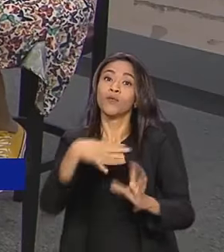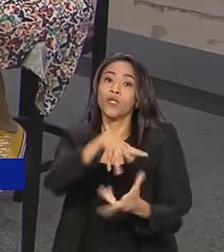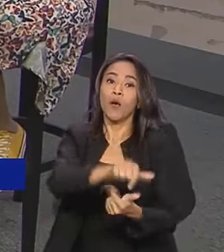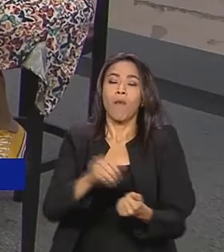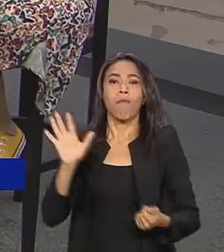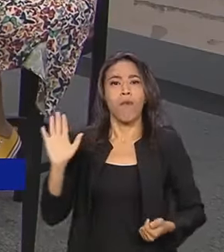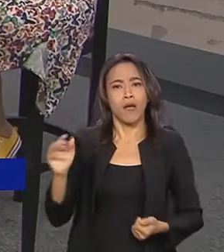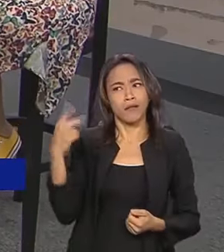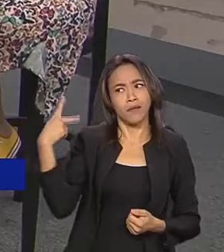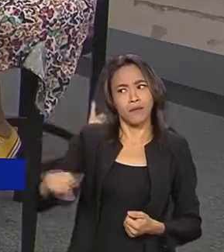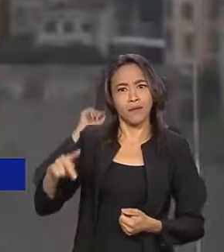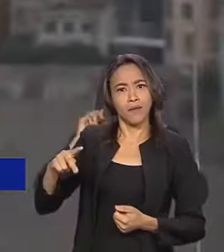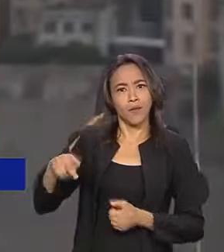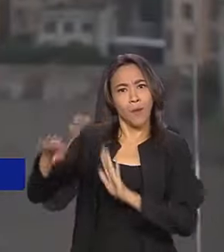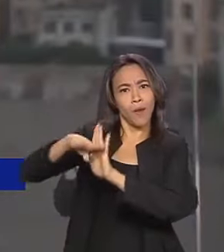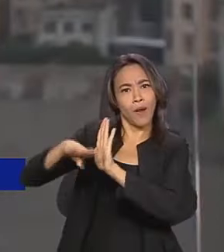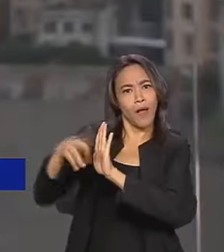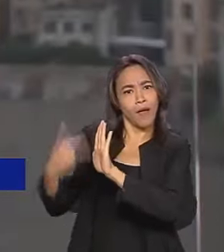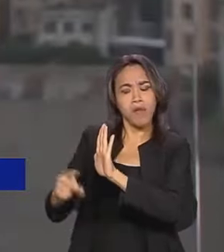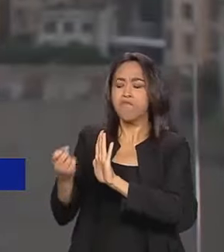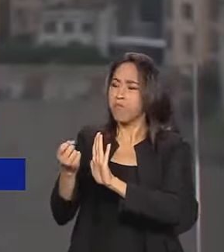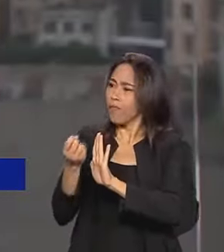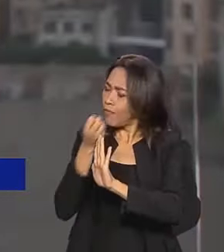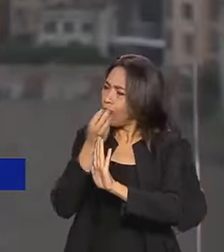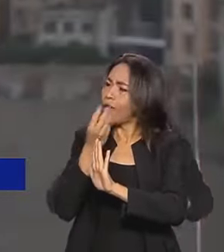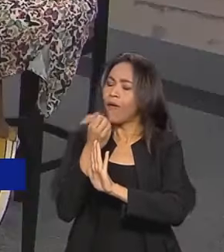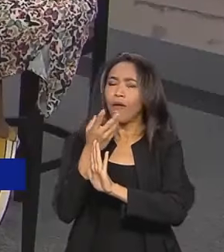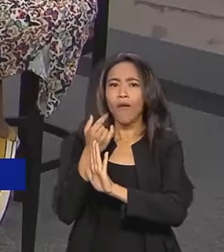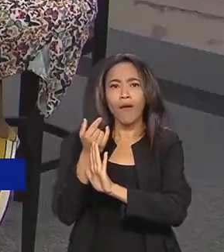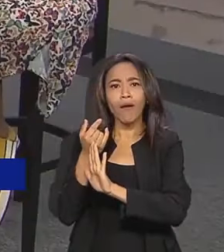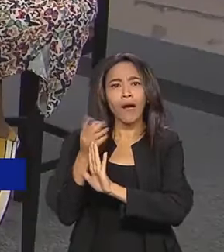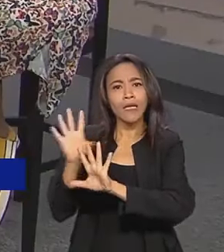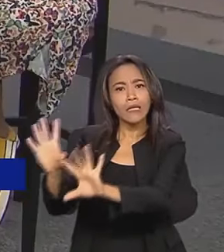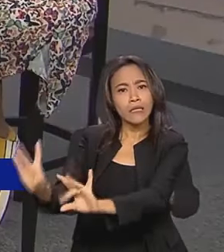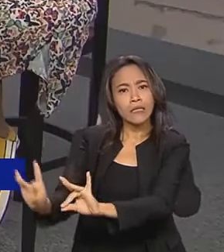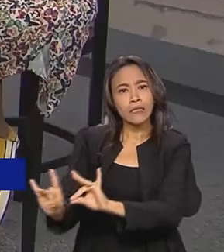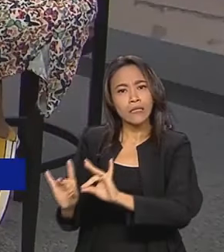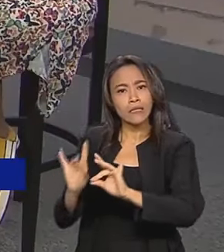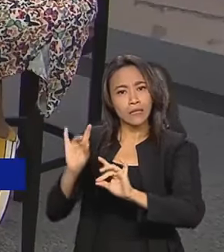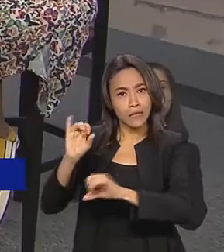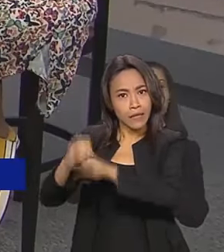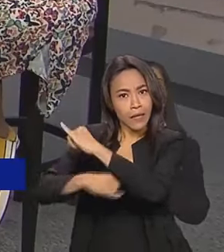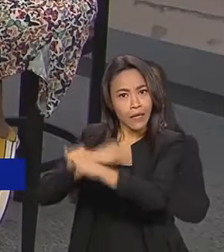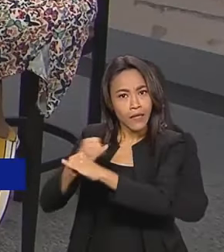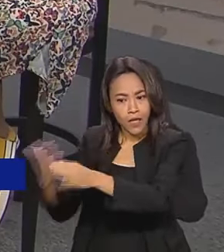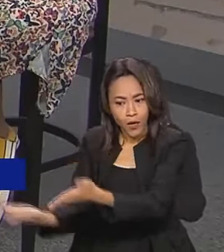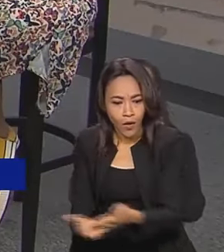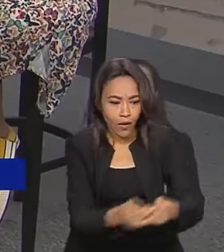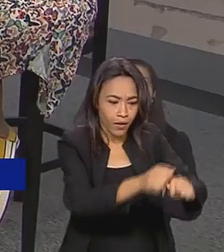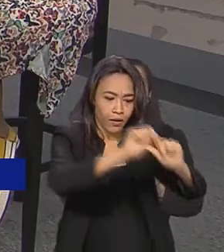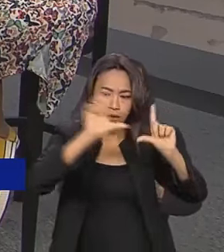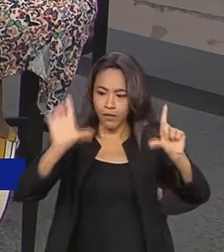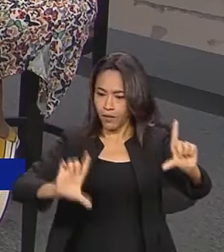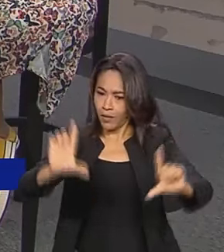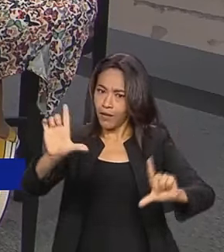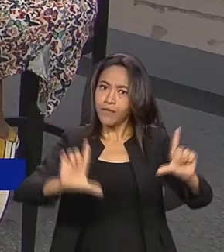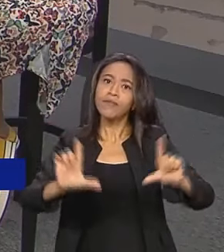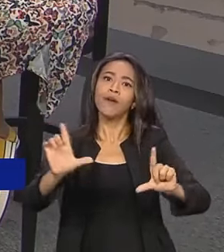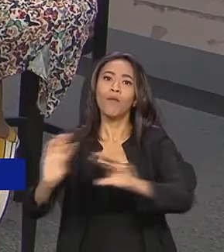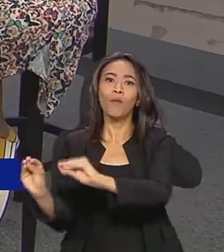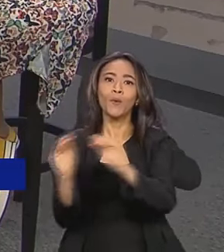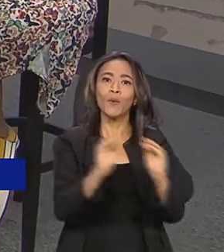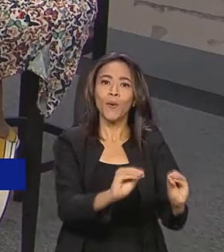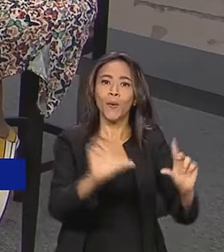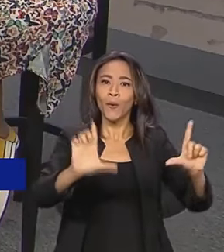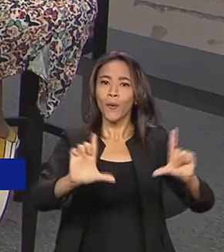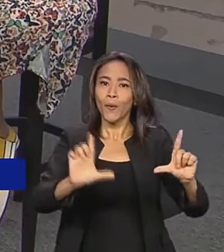de esportes da TV Brasil deu Tão certo que migrou da internet para televisão e agora os episódios também vão entrar